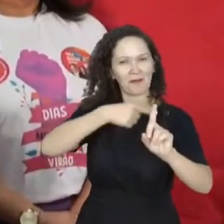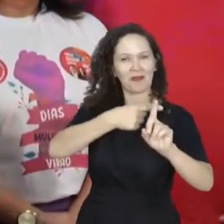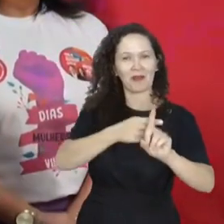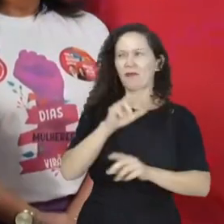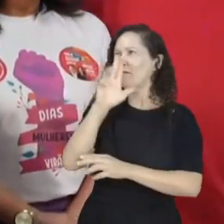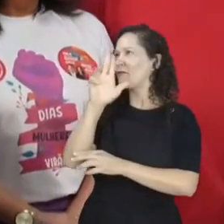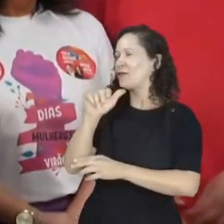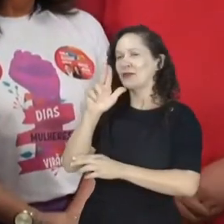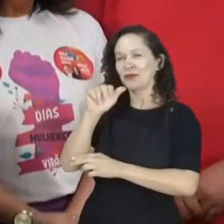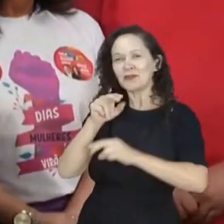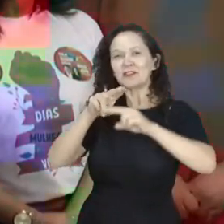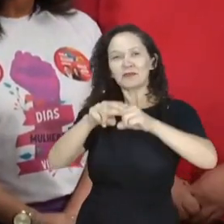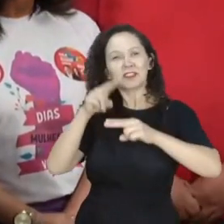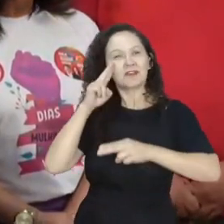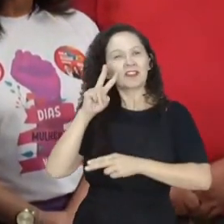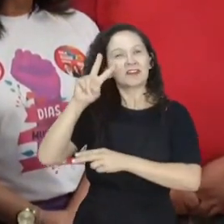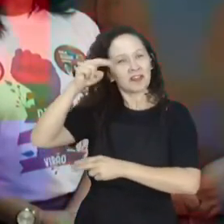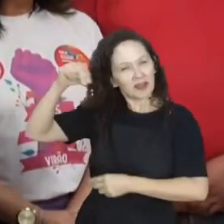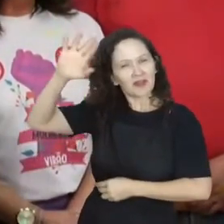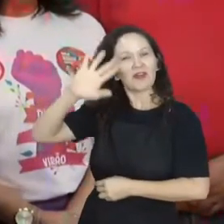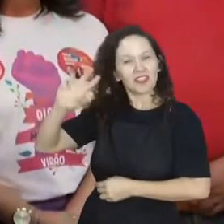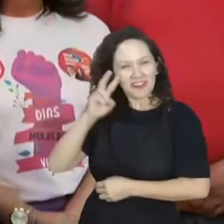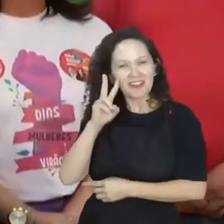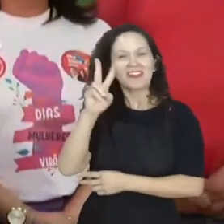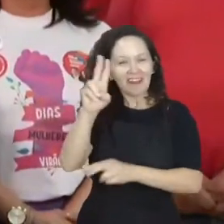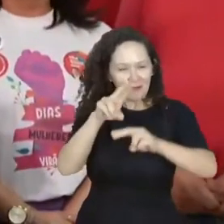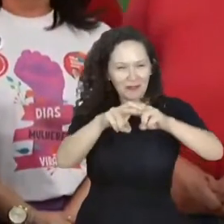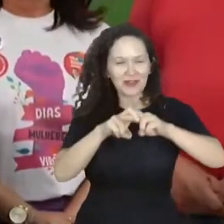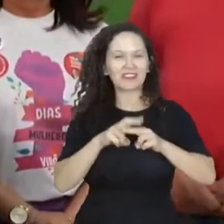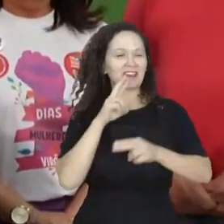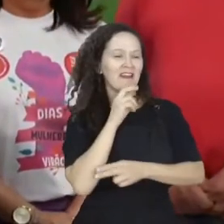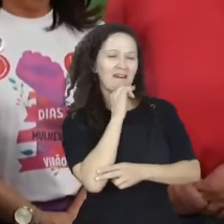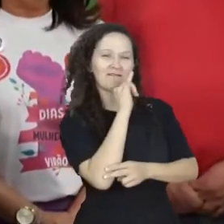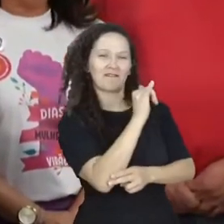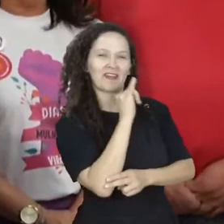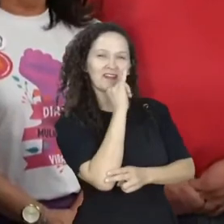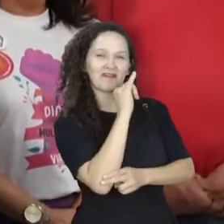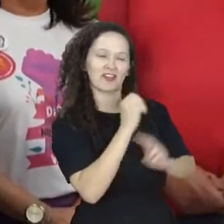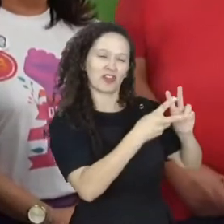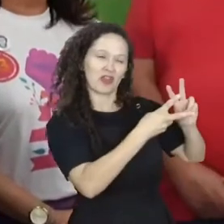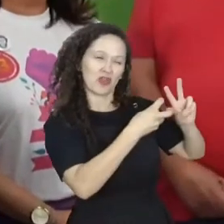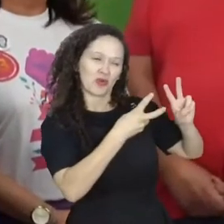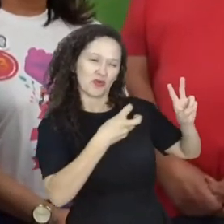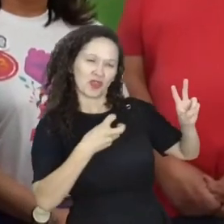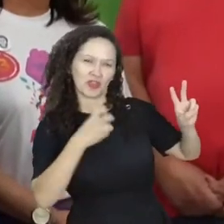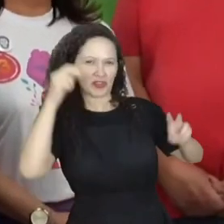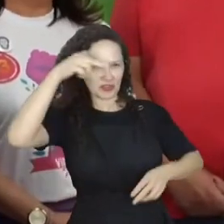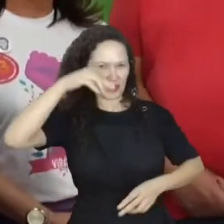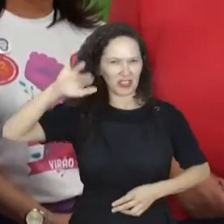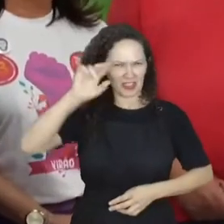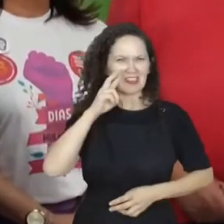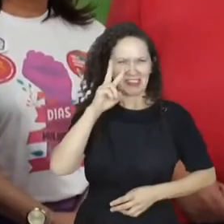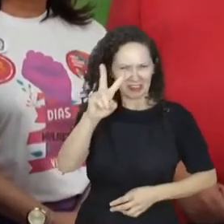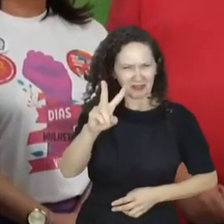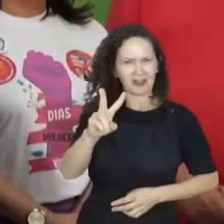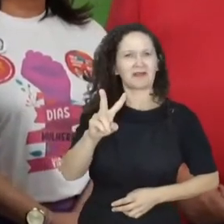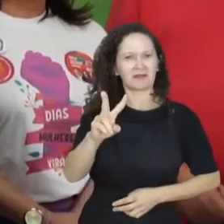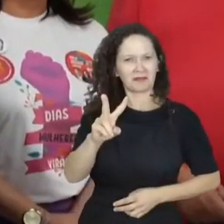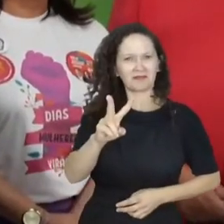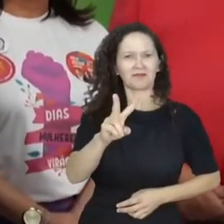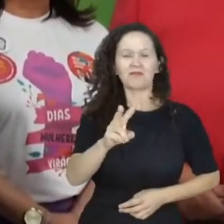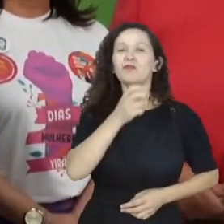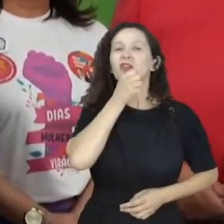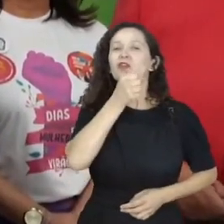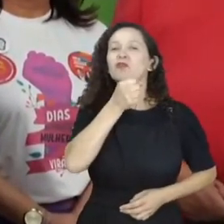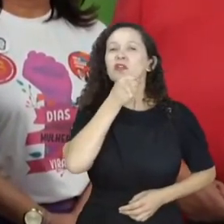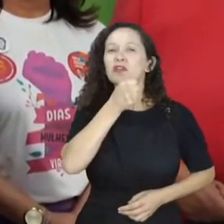isso que ele ofendeu o meu destino como ele ofendeu. É por isso que ele disse que como eu índio, não sei se vocês viram, era uma entrevista